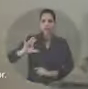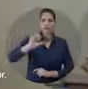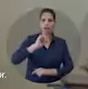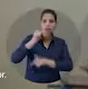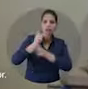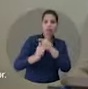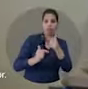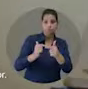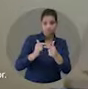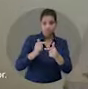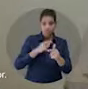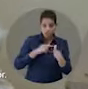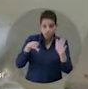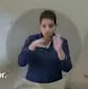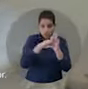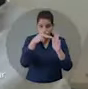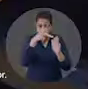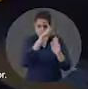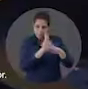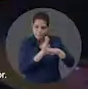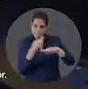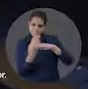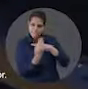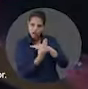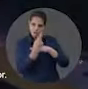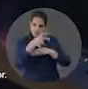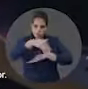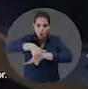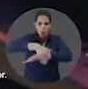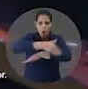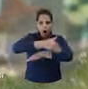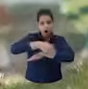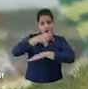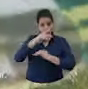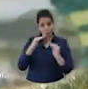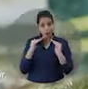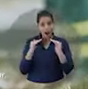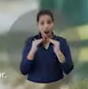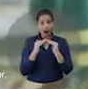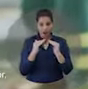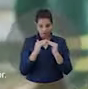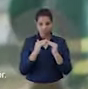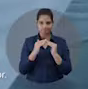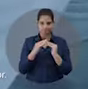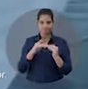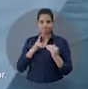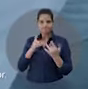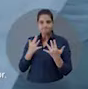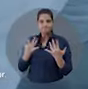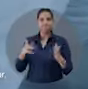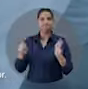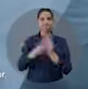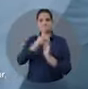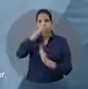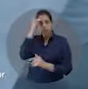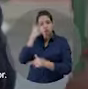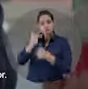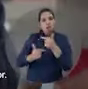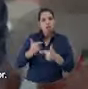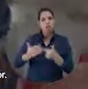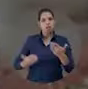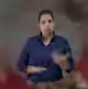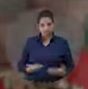Por trás de cada serviço que chega até você, no seu bairro, na sua rua, na sua casa, tem a mão de um